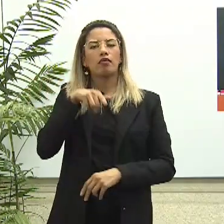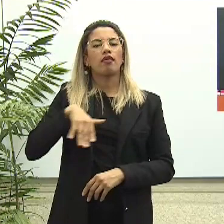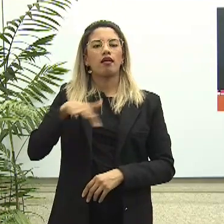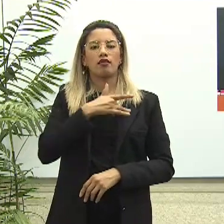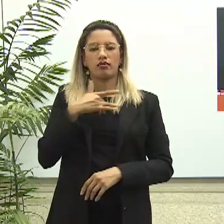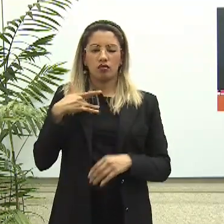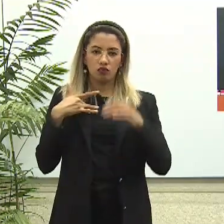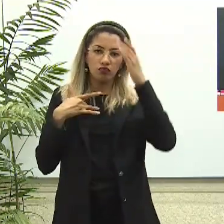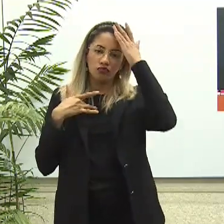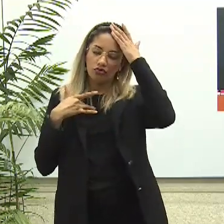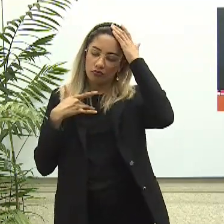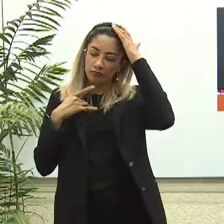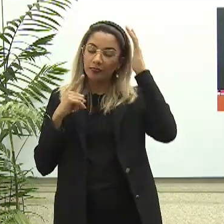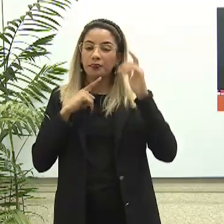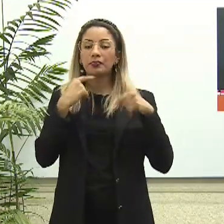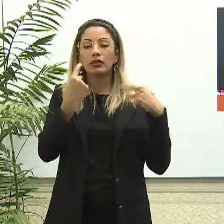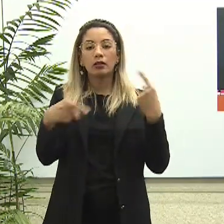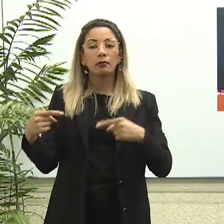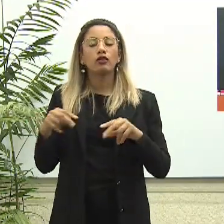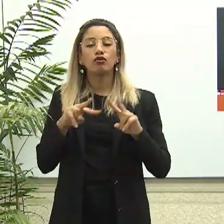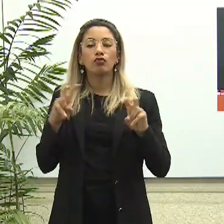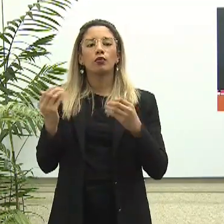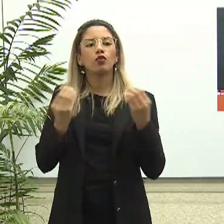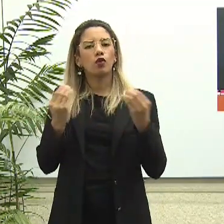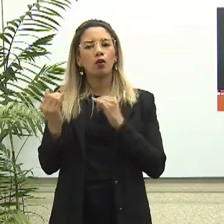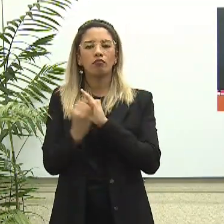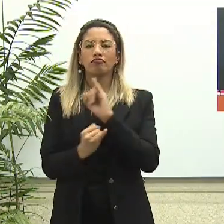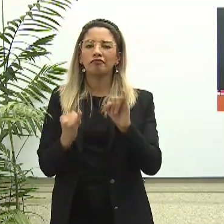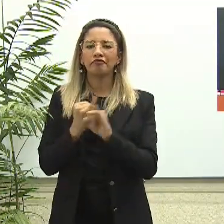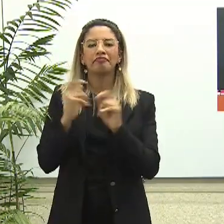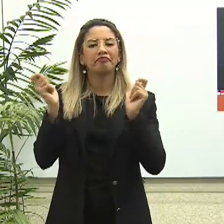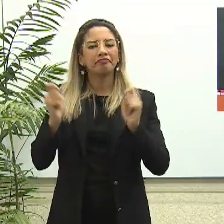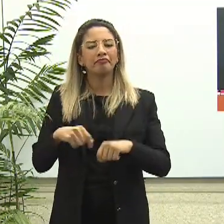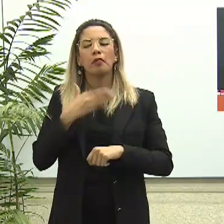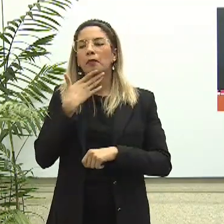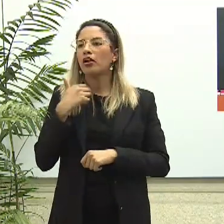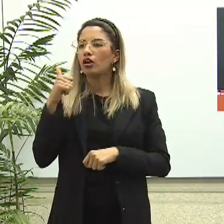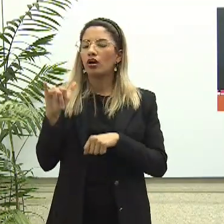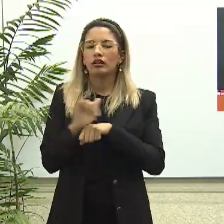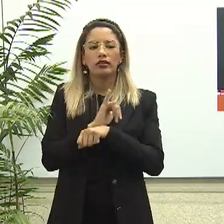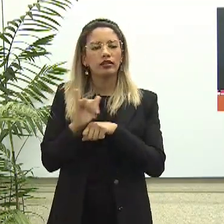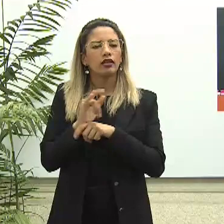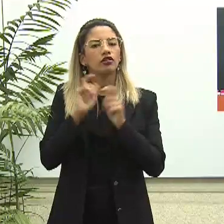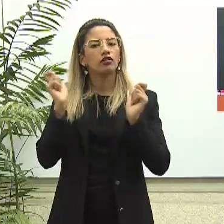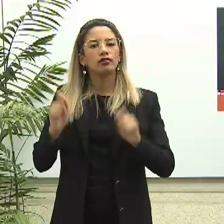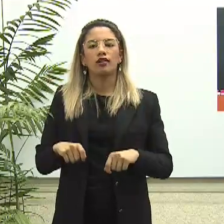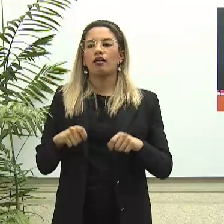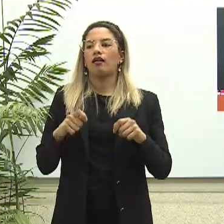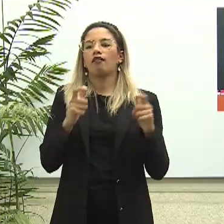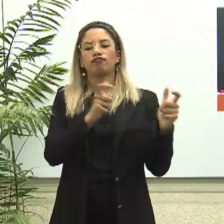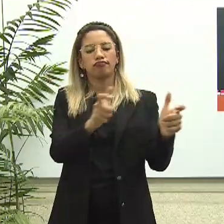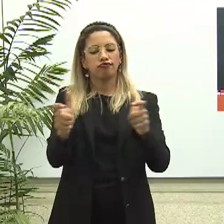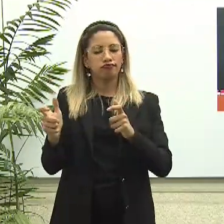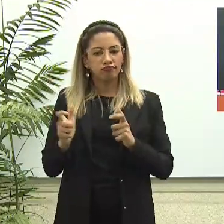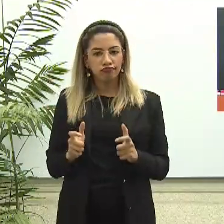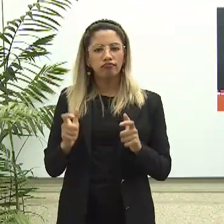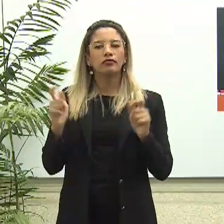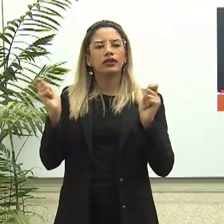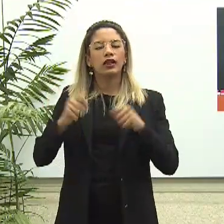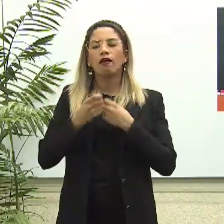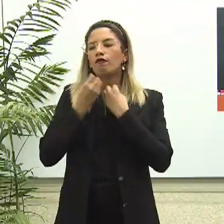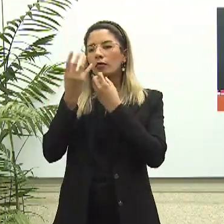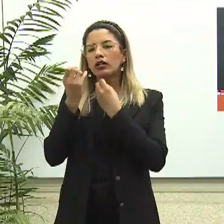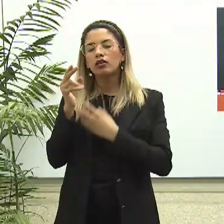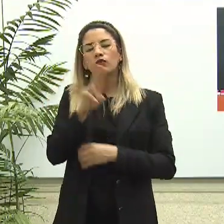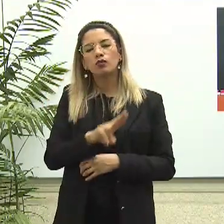há todo um debate sobre digitalização da Saúde porque ela dinamiza ela permite que eu em qualquer unidade de saúde possa acessar meus dados